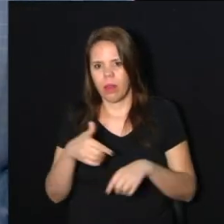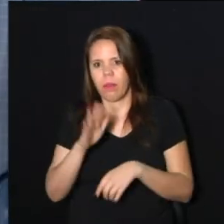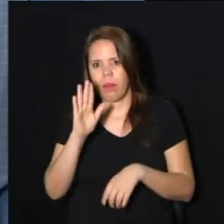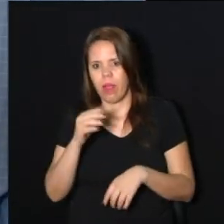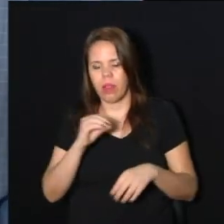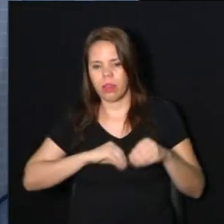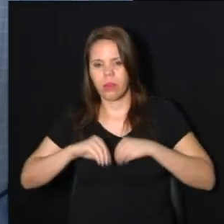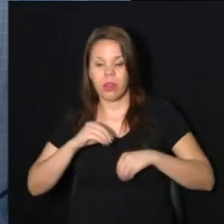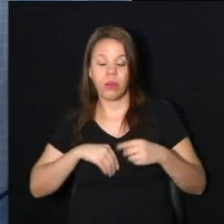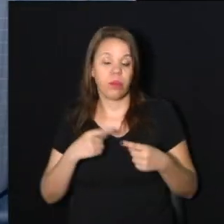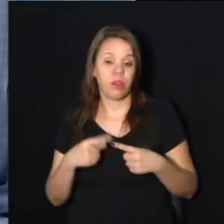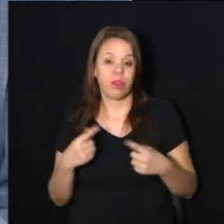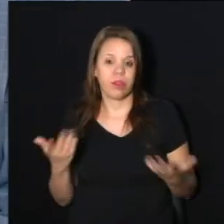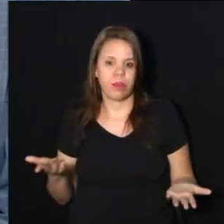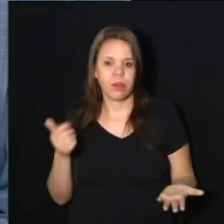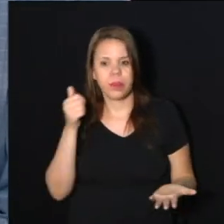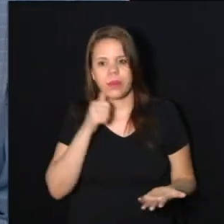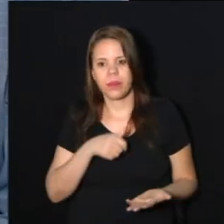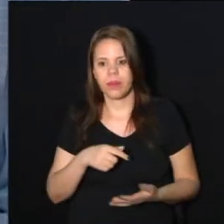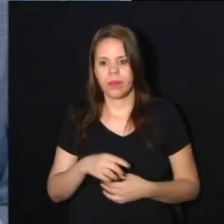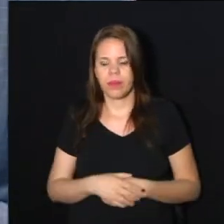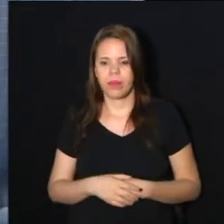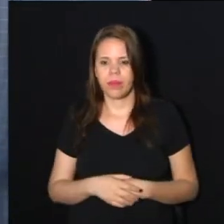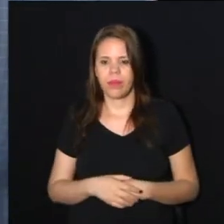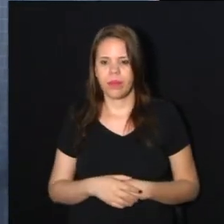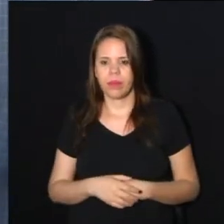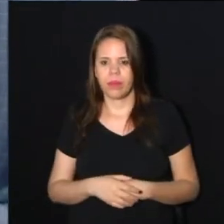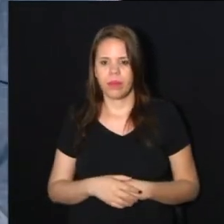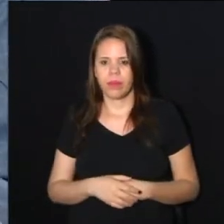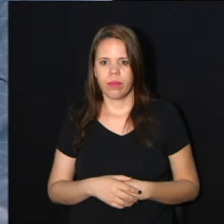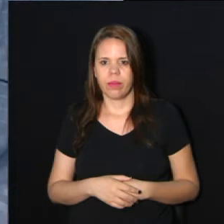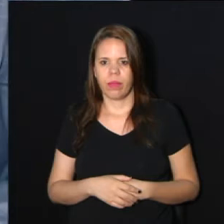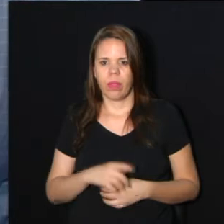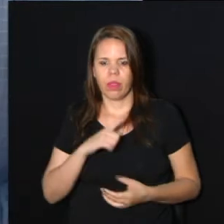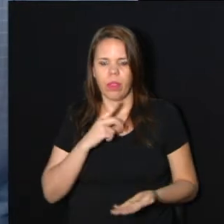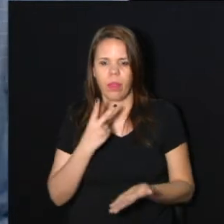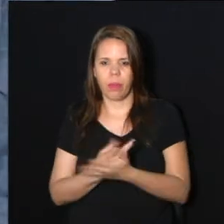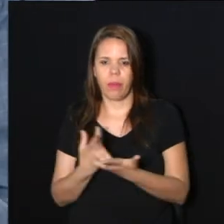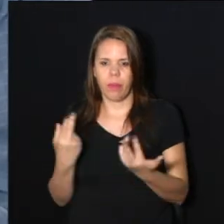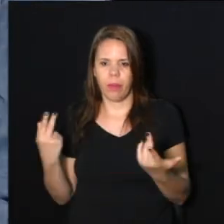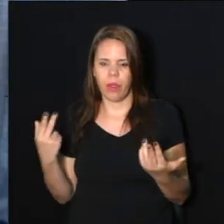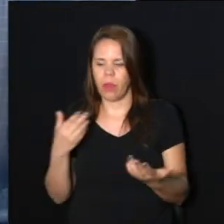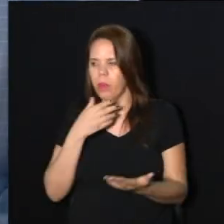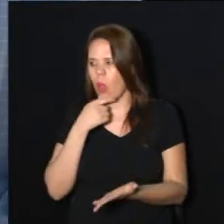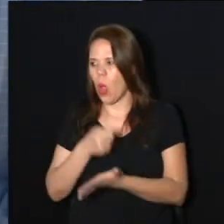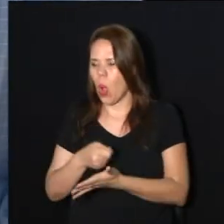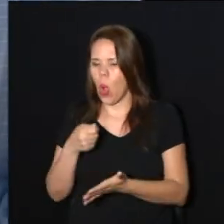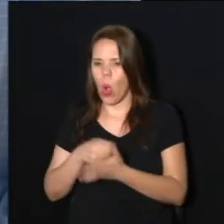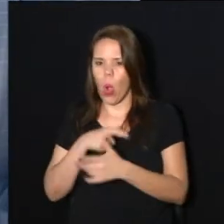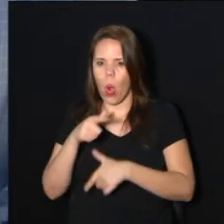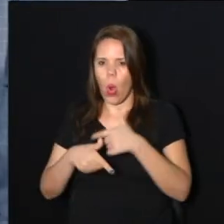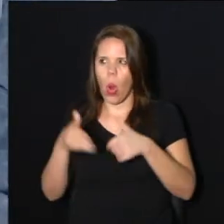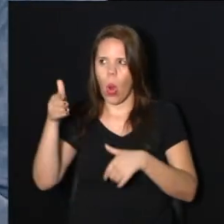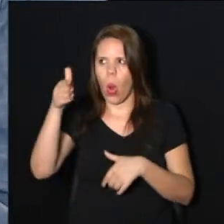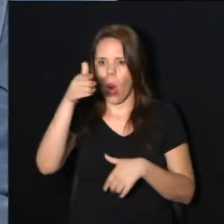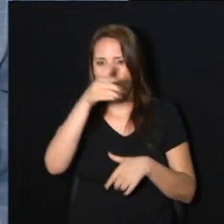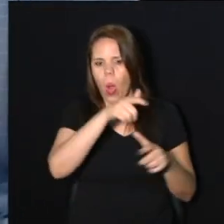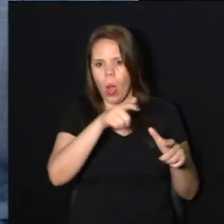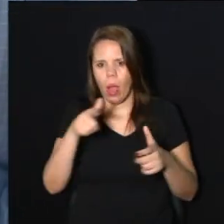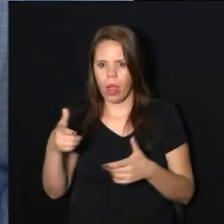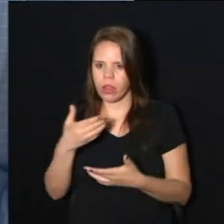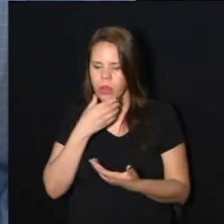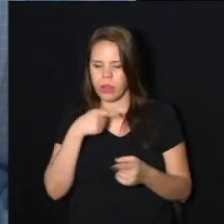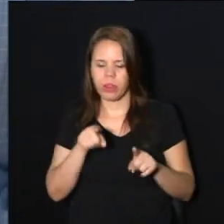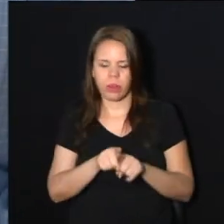quê? Porque as mulheres, além de ter as mesmas obrigações que os homens hoje no ambiente de trabalho, têm